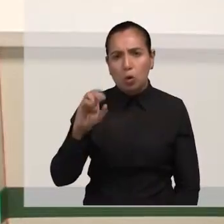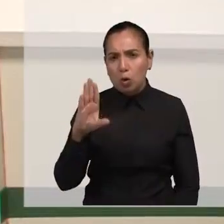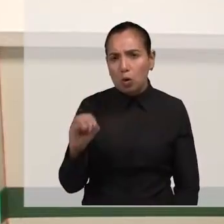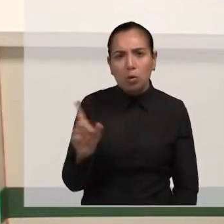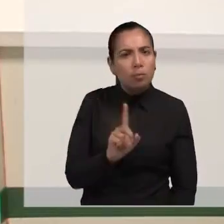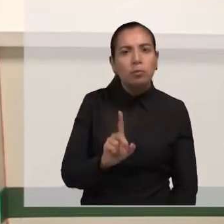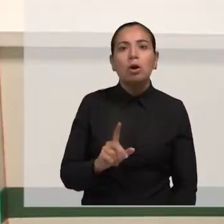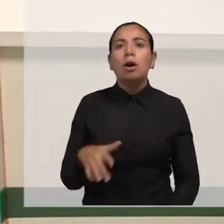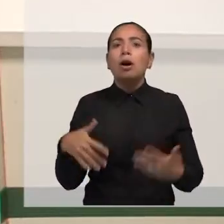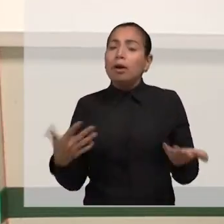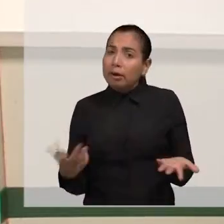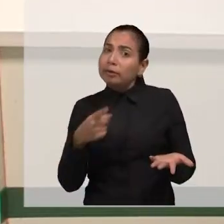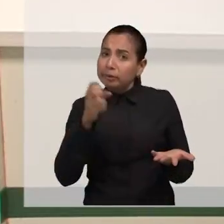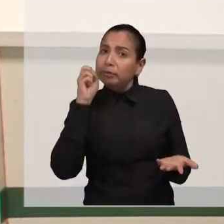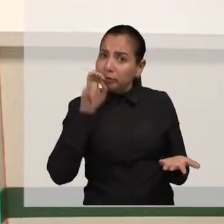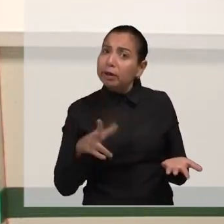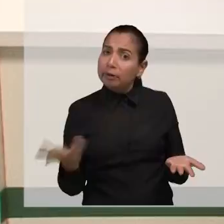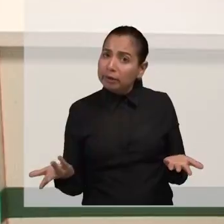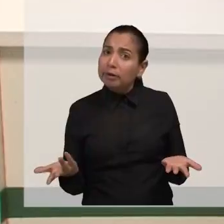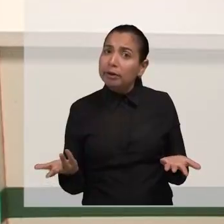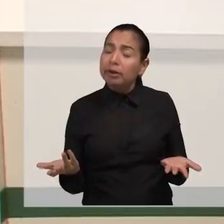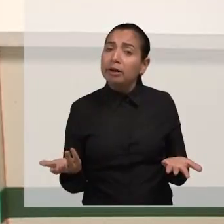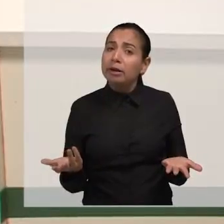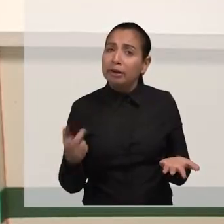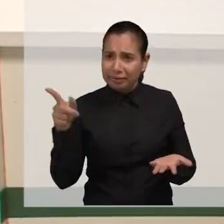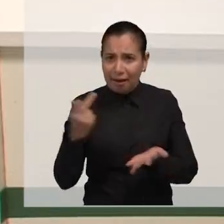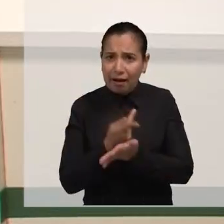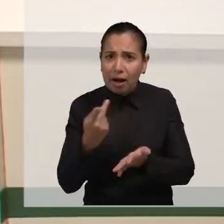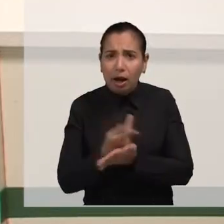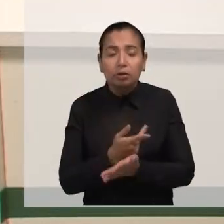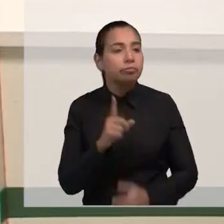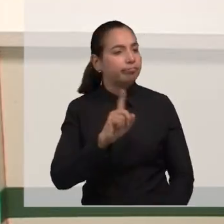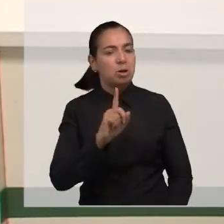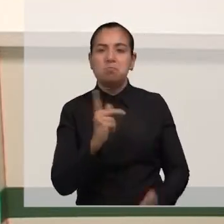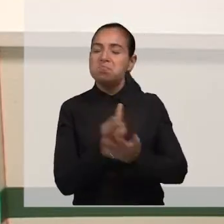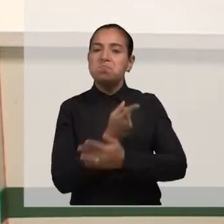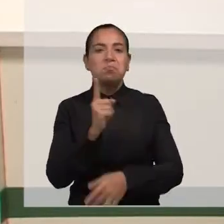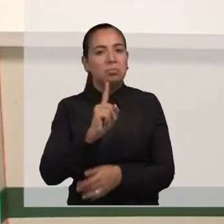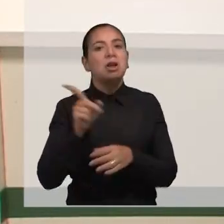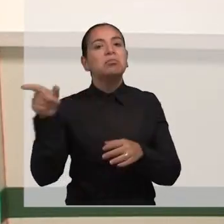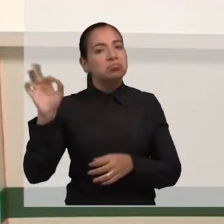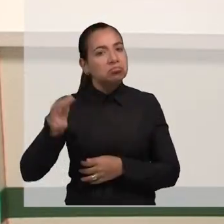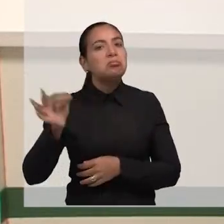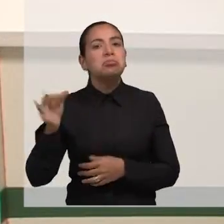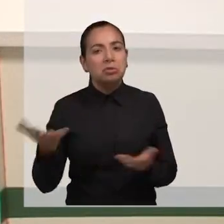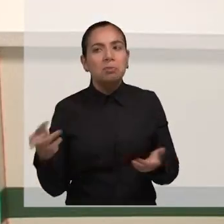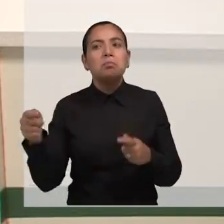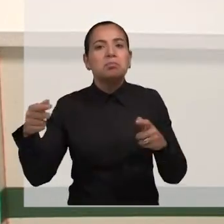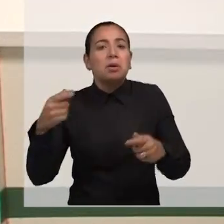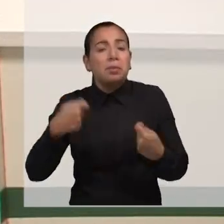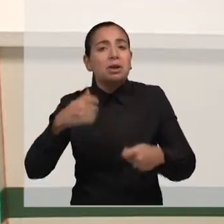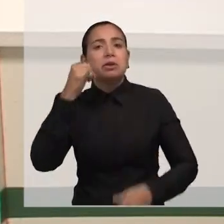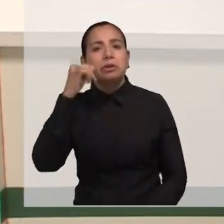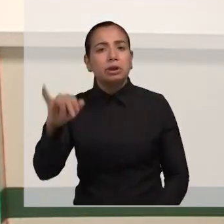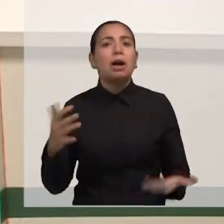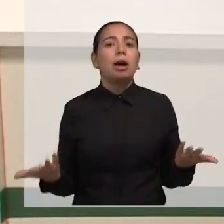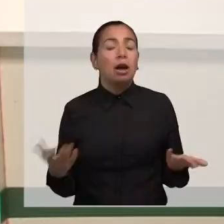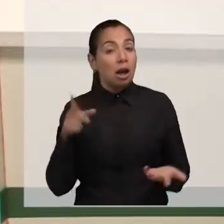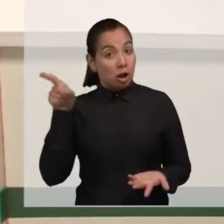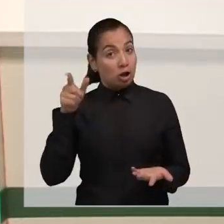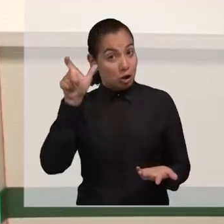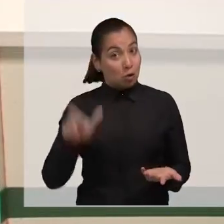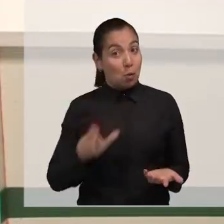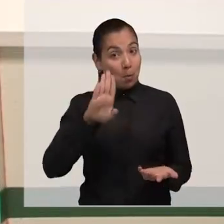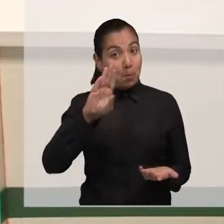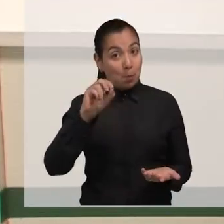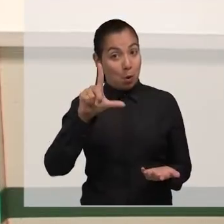tudo, a gente vê a má vontade em distorcer tudo que está aí, olha. E o Bolsonaro deve estar muito feliz,